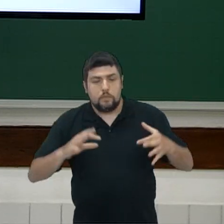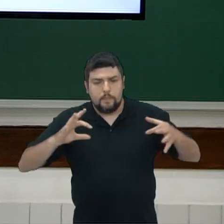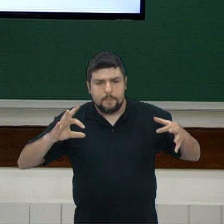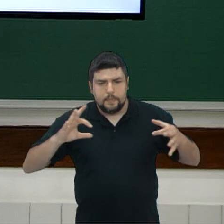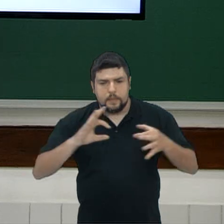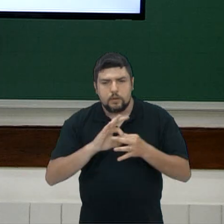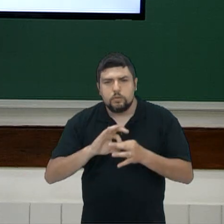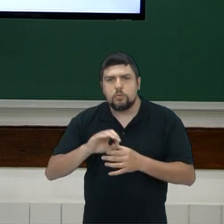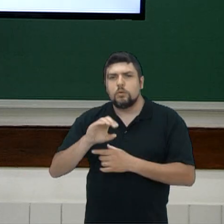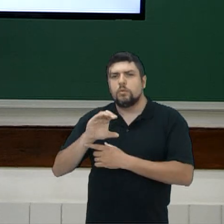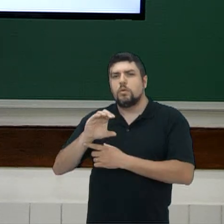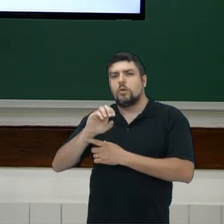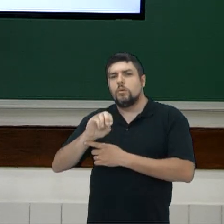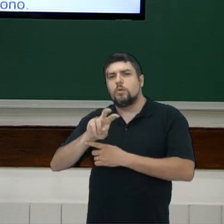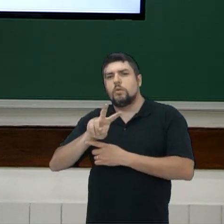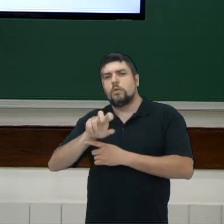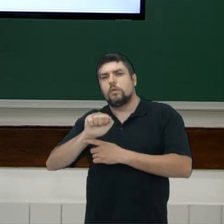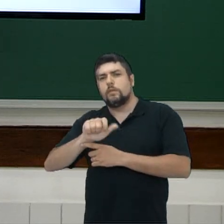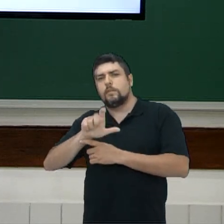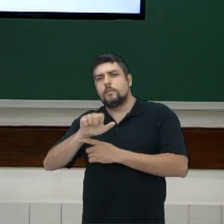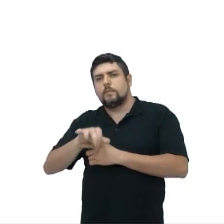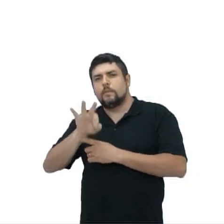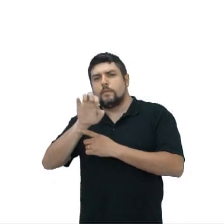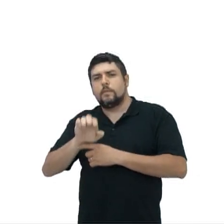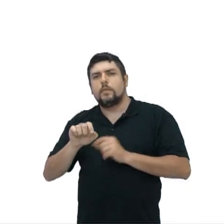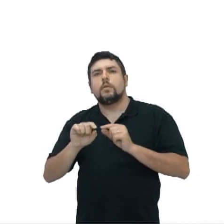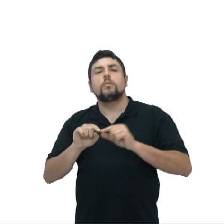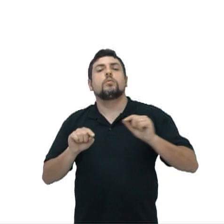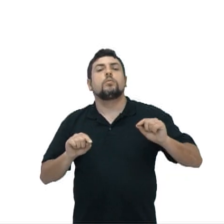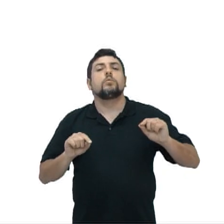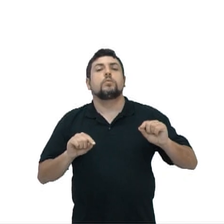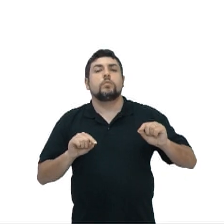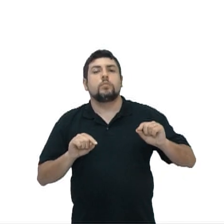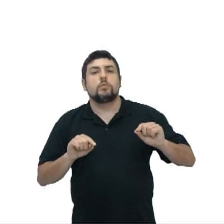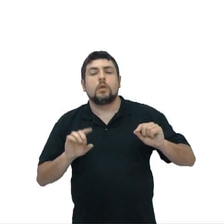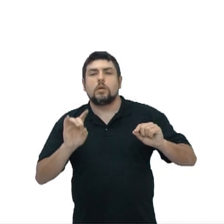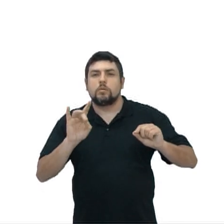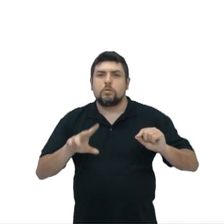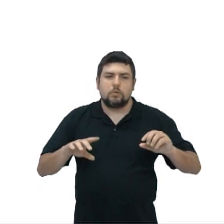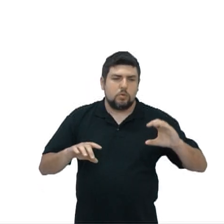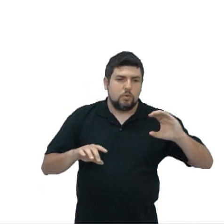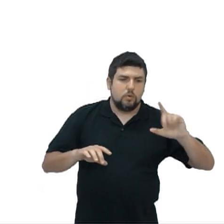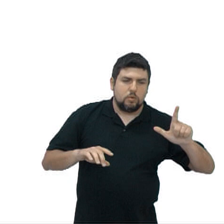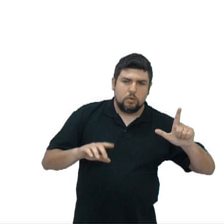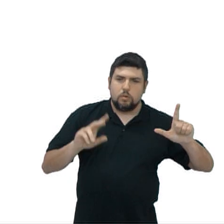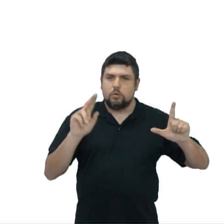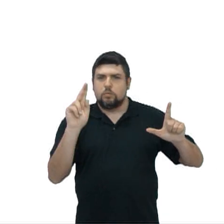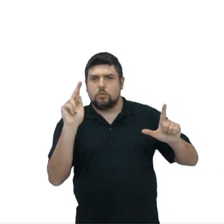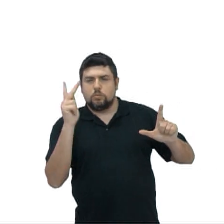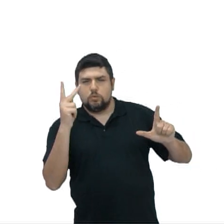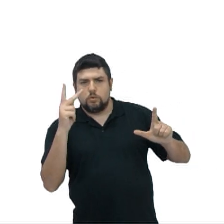qual o cloro forma compostos covalentes é o hidrogênio e o